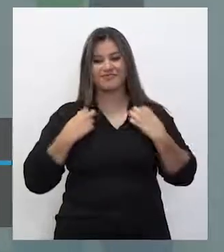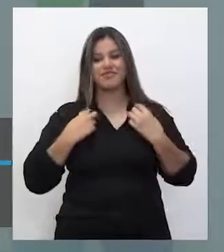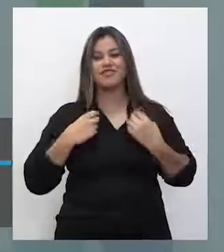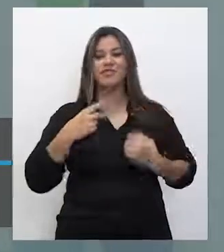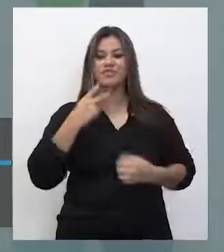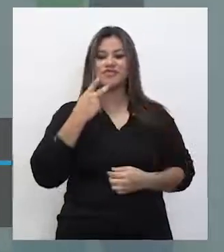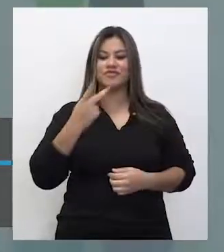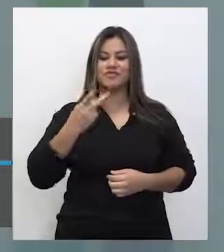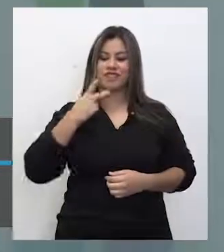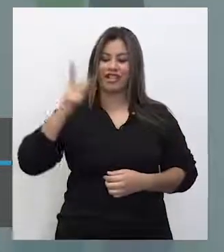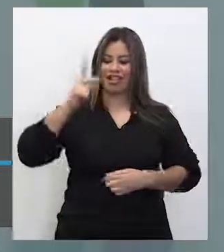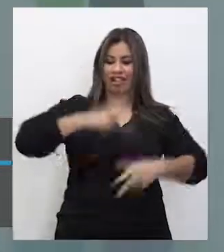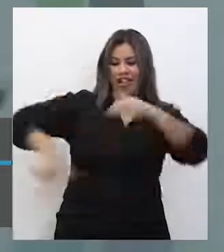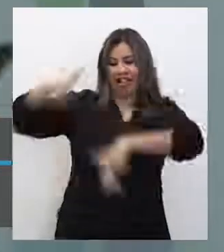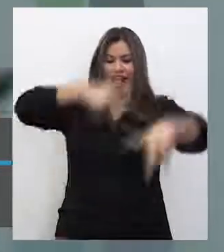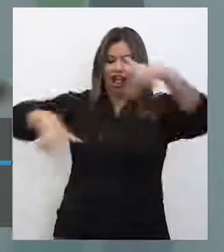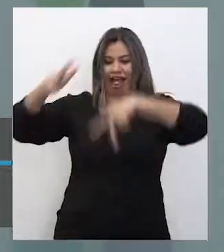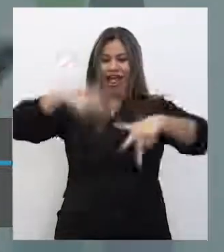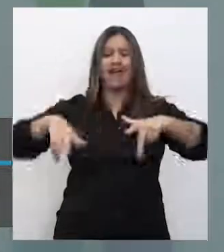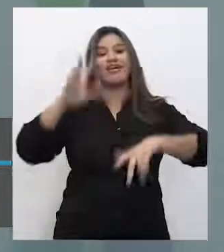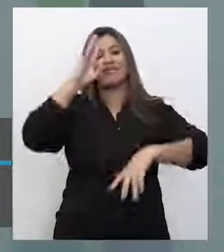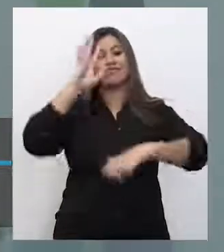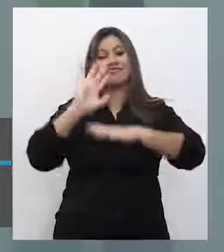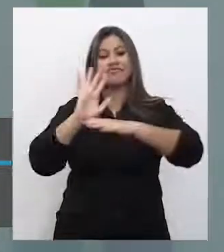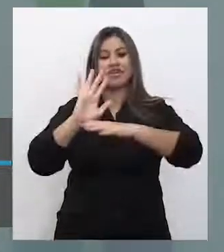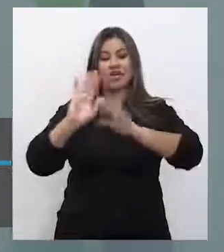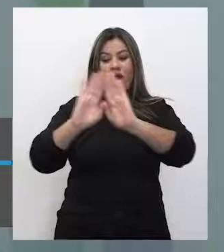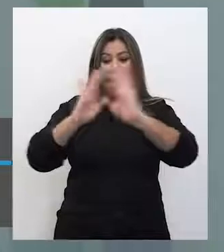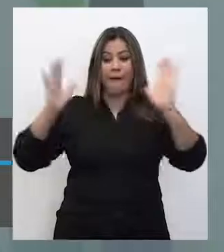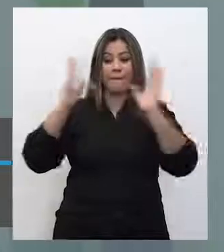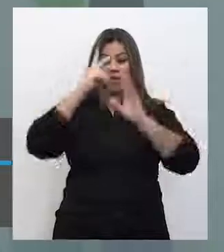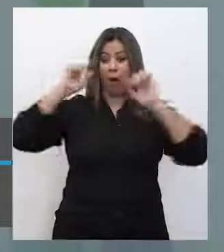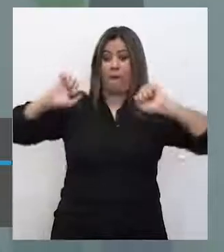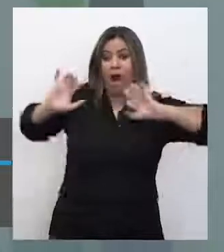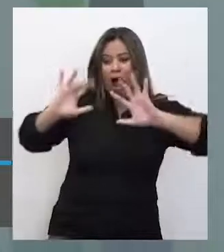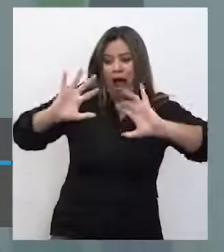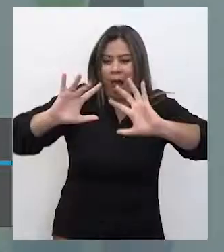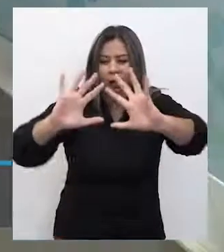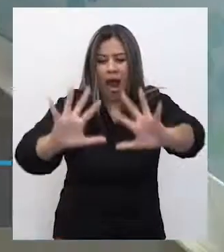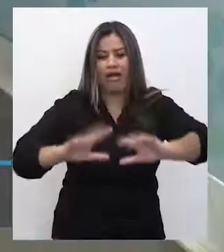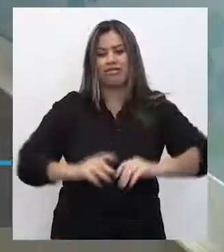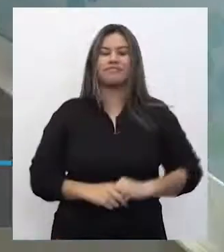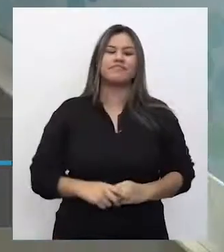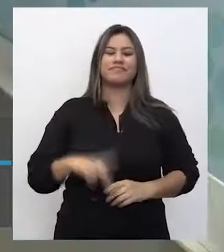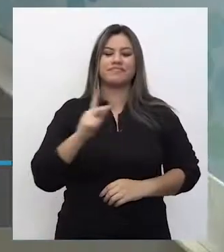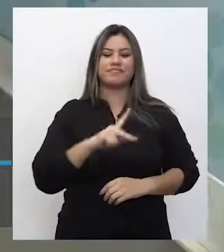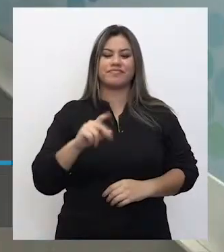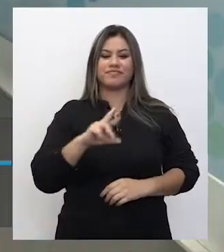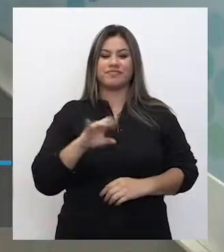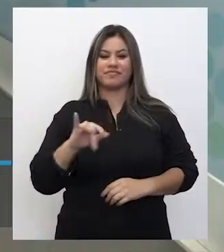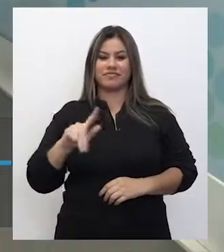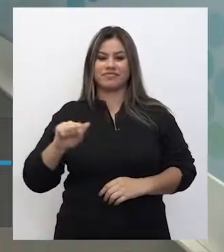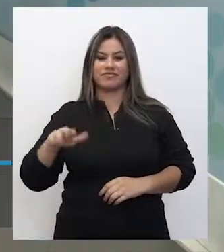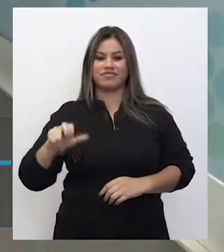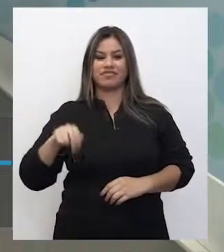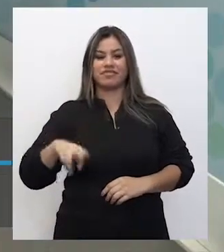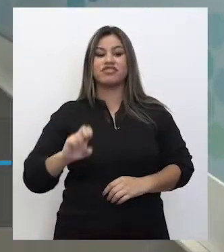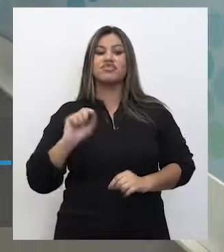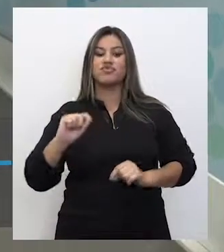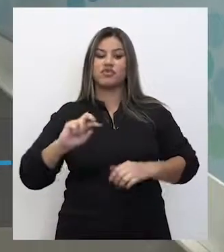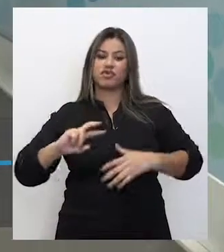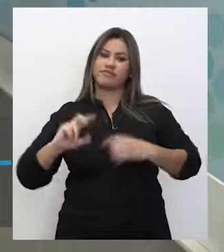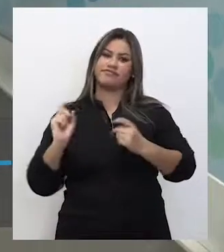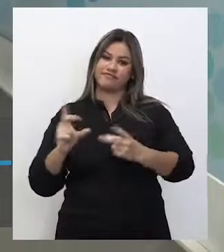tem, né? Quando abrem-se as lojas. As lojas se abrem. A Proregiane fala do que é esperado, que a consequência é o aumento